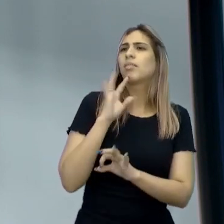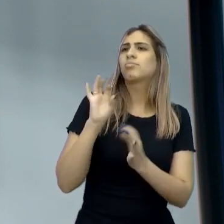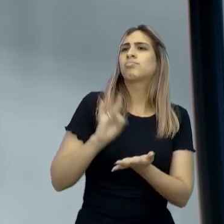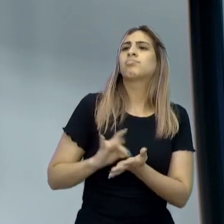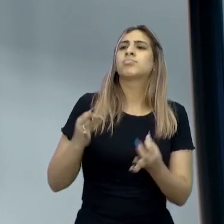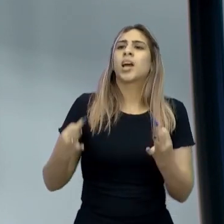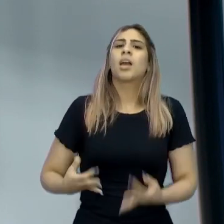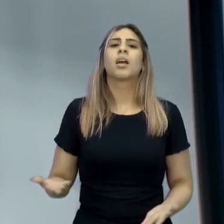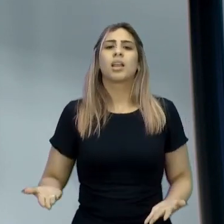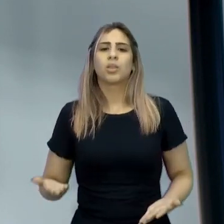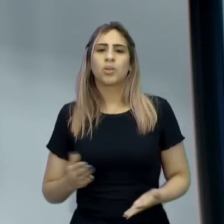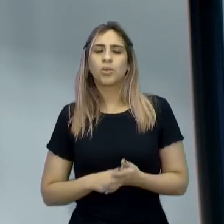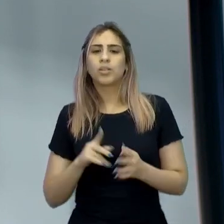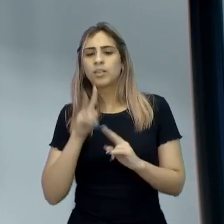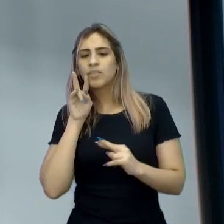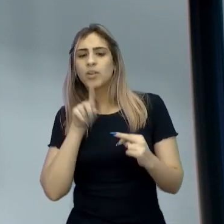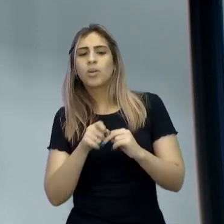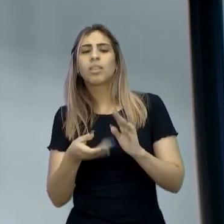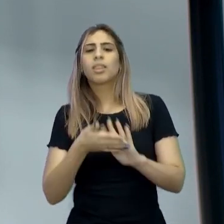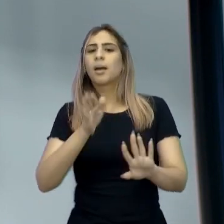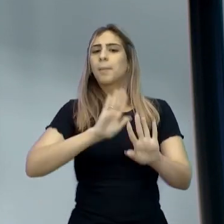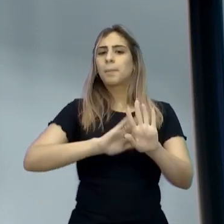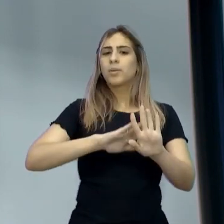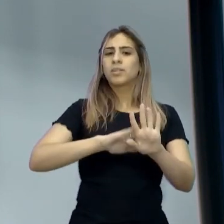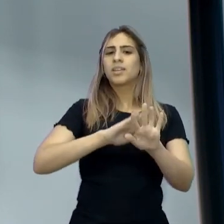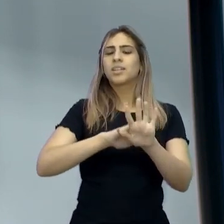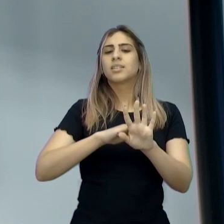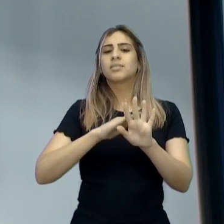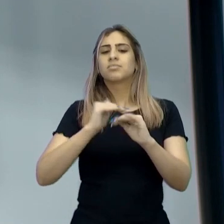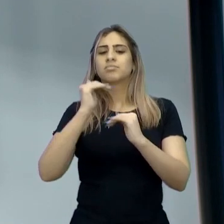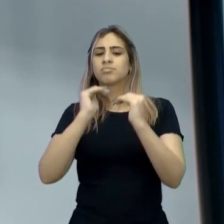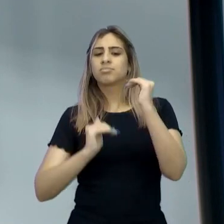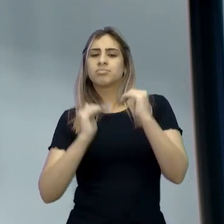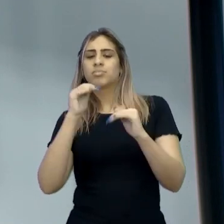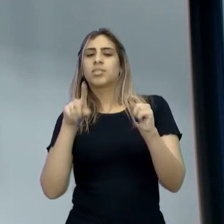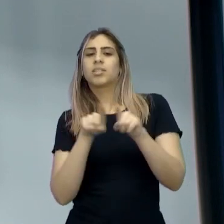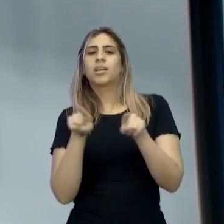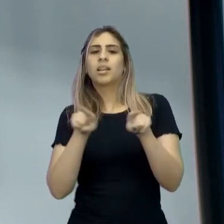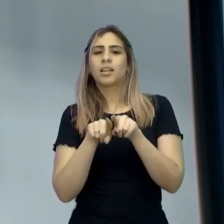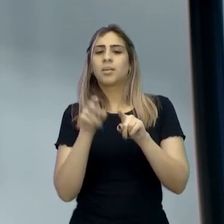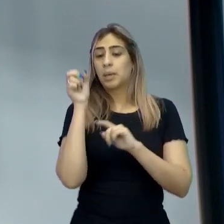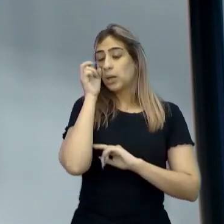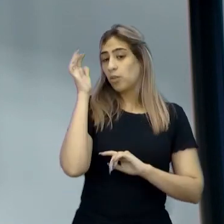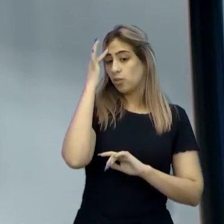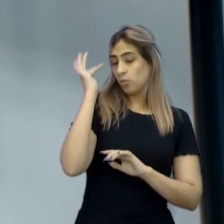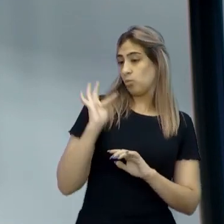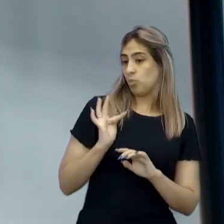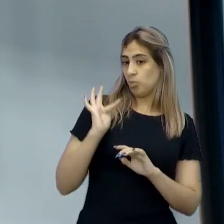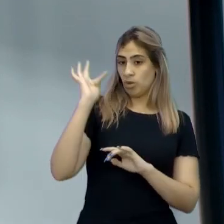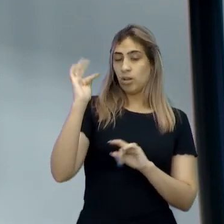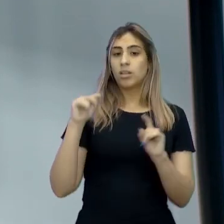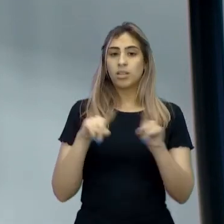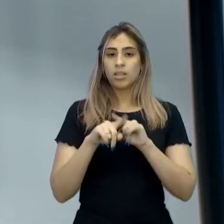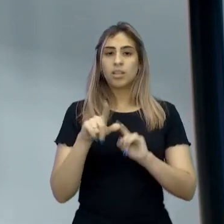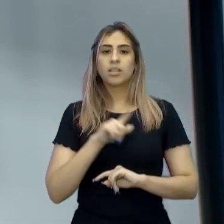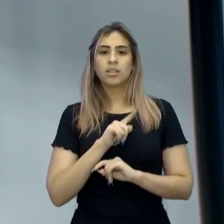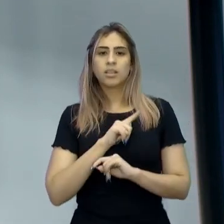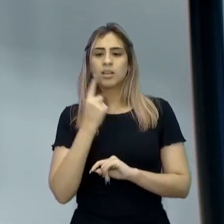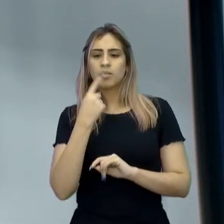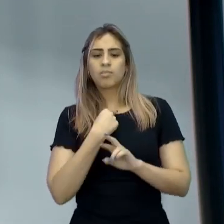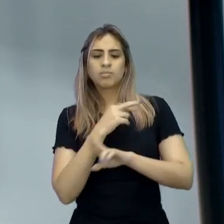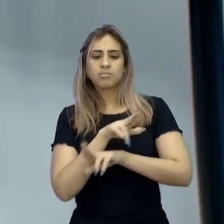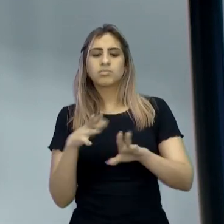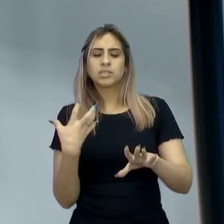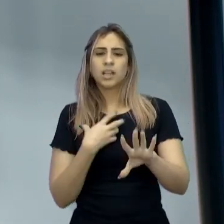né, enxergar o que está por trás ali das entrelinhas, né. E aí, naturalmente, né, para a gente ter isso, a gente precisa de uma